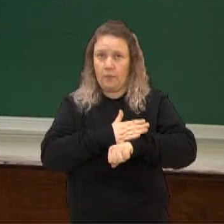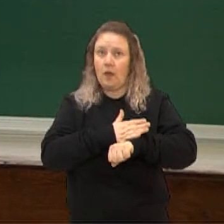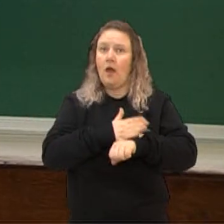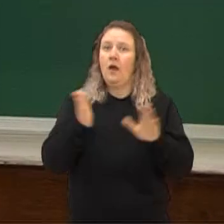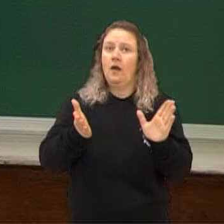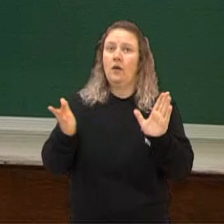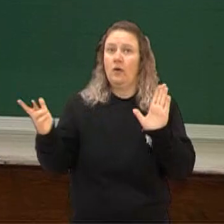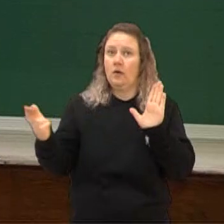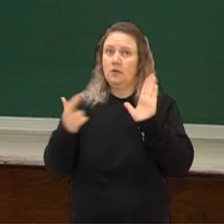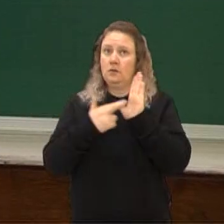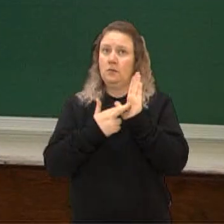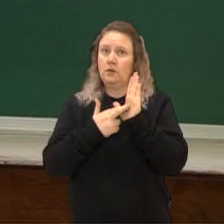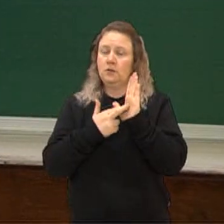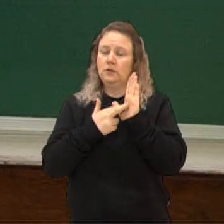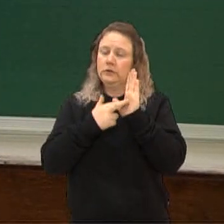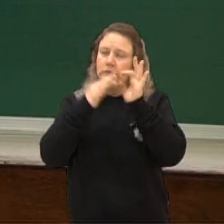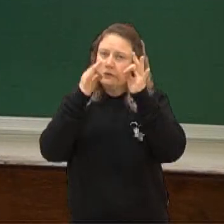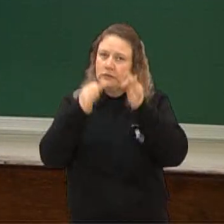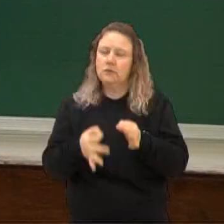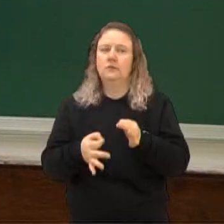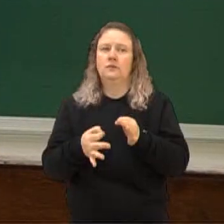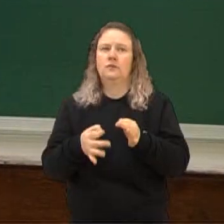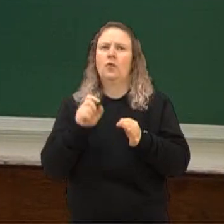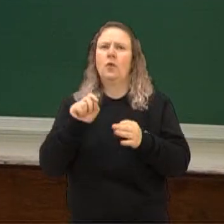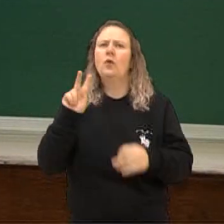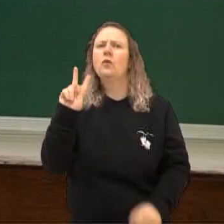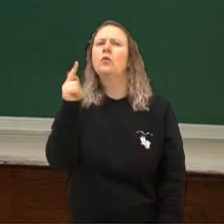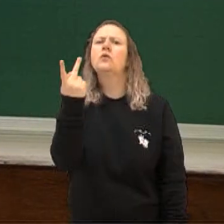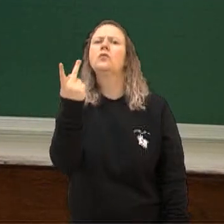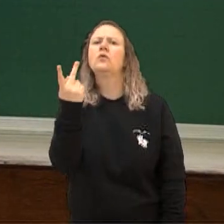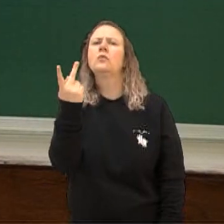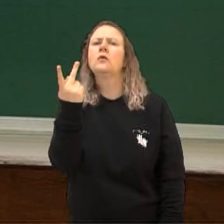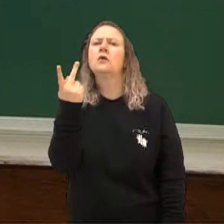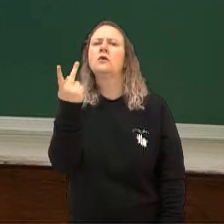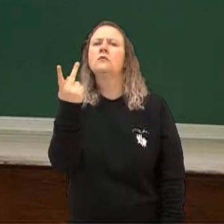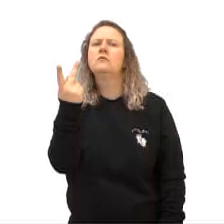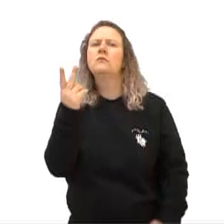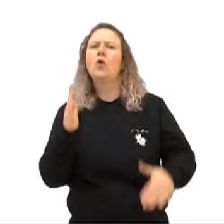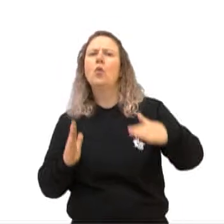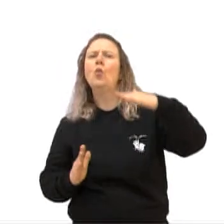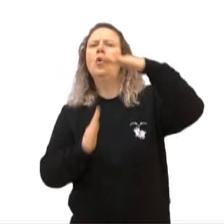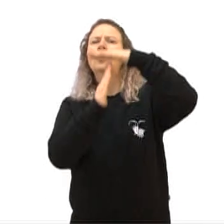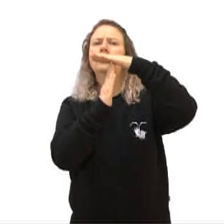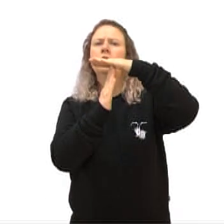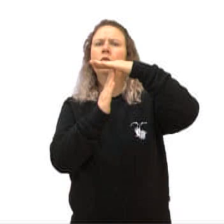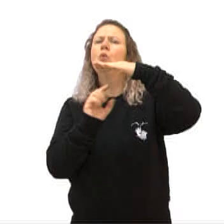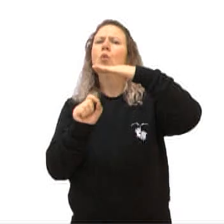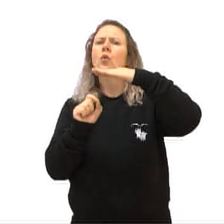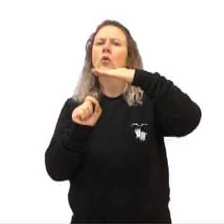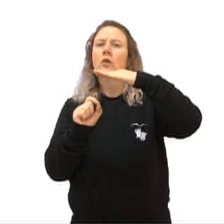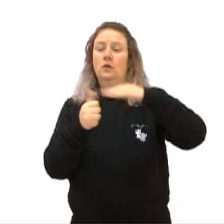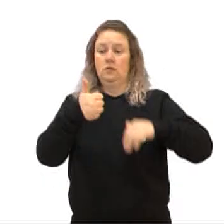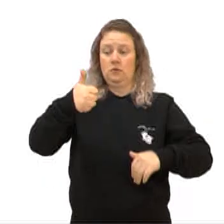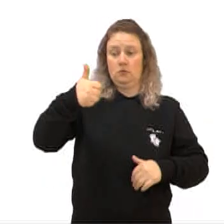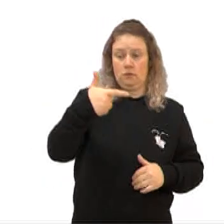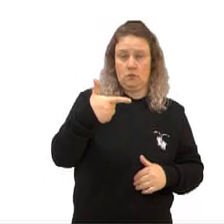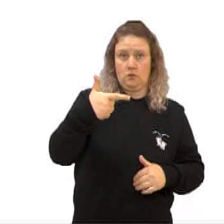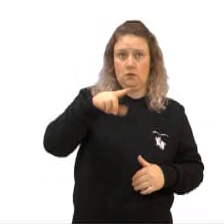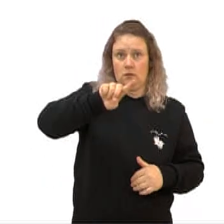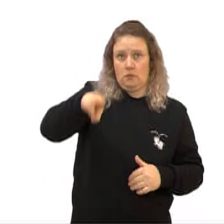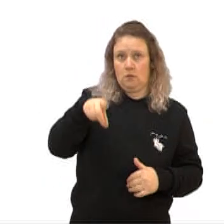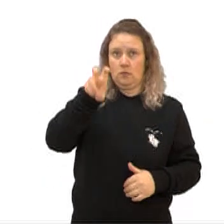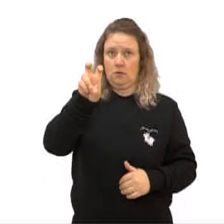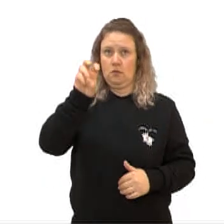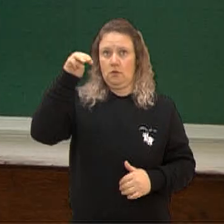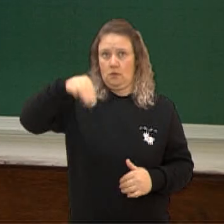alternativa correta. Qual seria a altura mínima a ser atingida por essa pilha? Seria 12,5 metros. Vamos ver